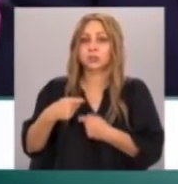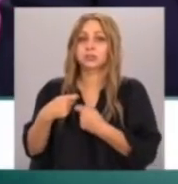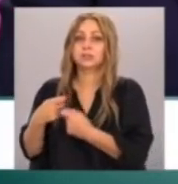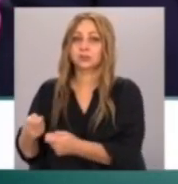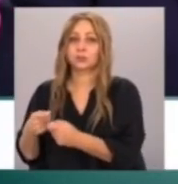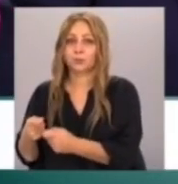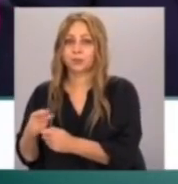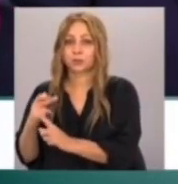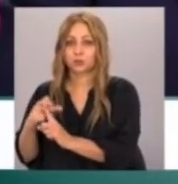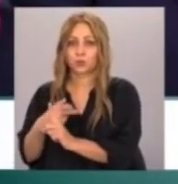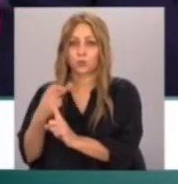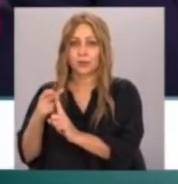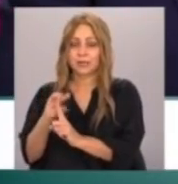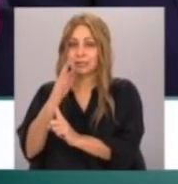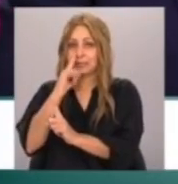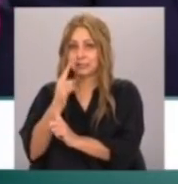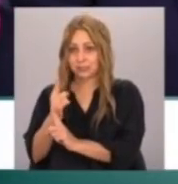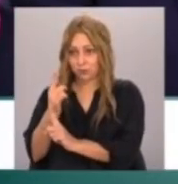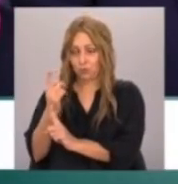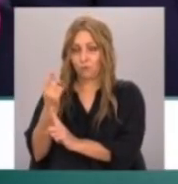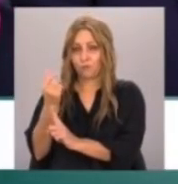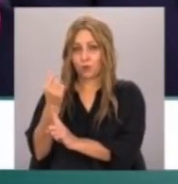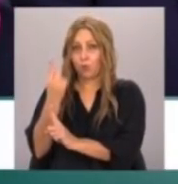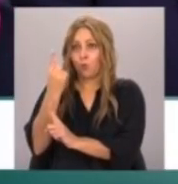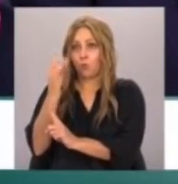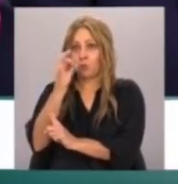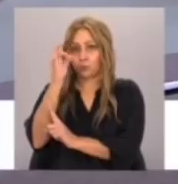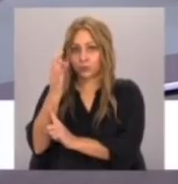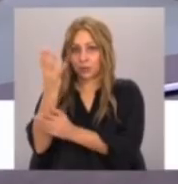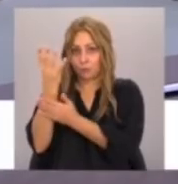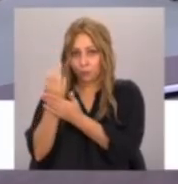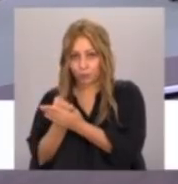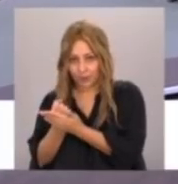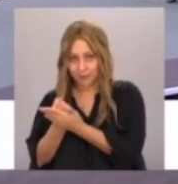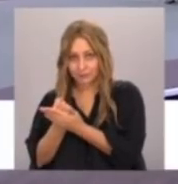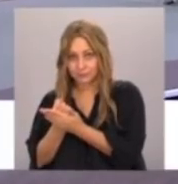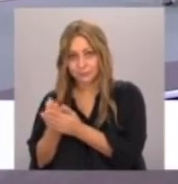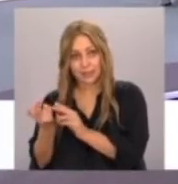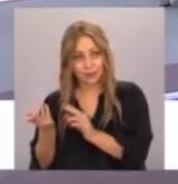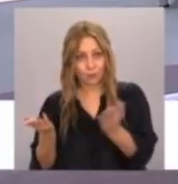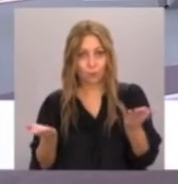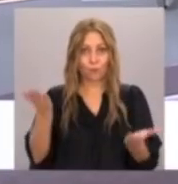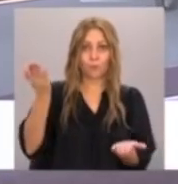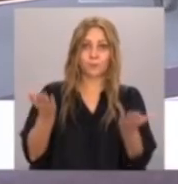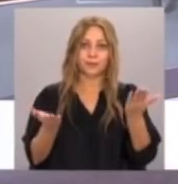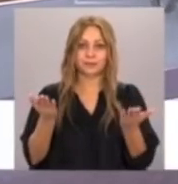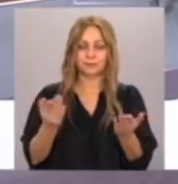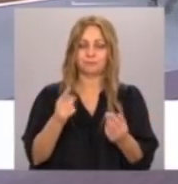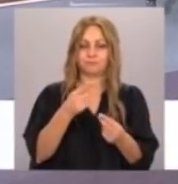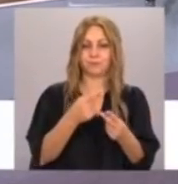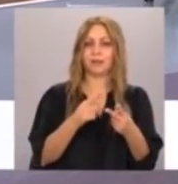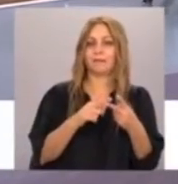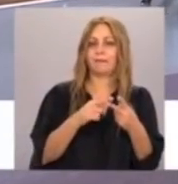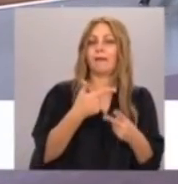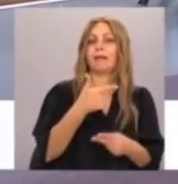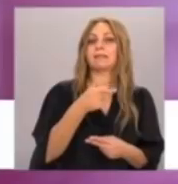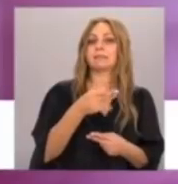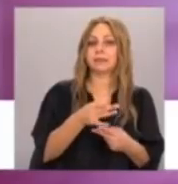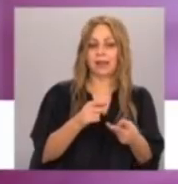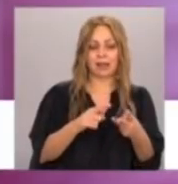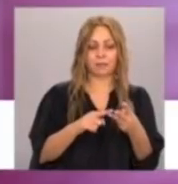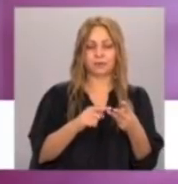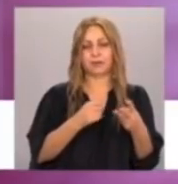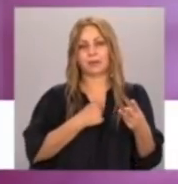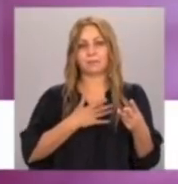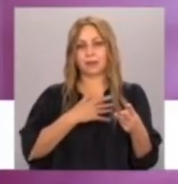por cento da poupança nesta neste valor pago a outra metade e ainda não está O que é que está dispensada a TAP das receitas que temos de cumprir privatizações